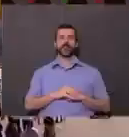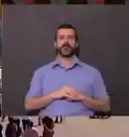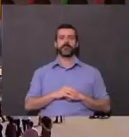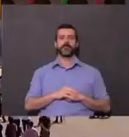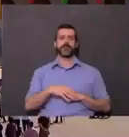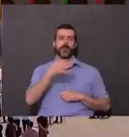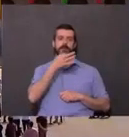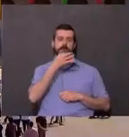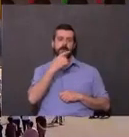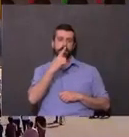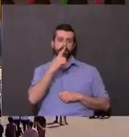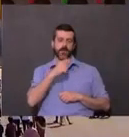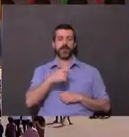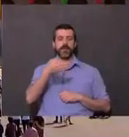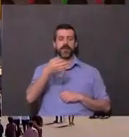Amen. Pax